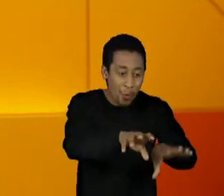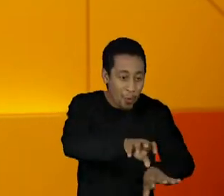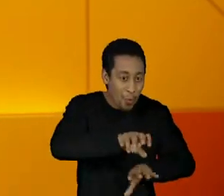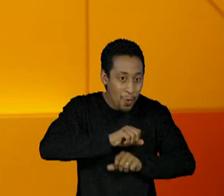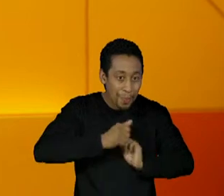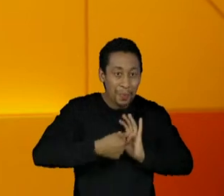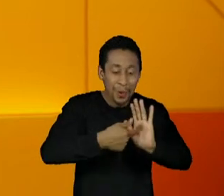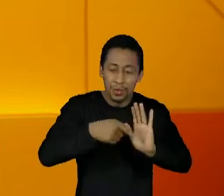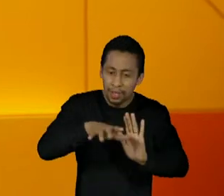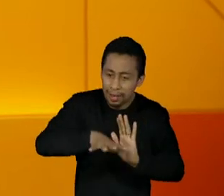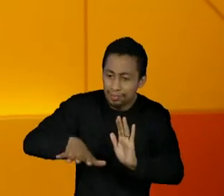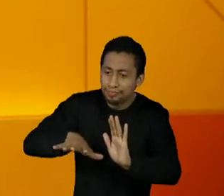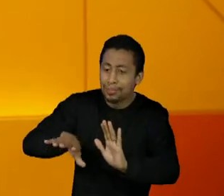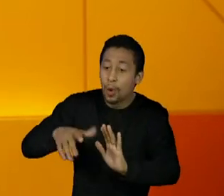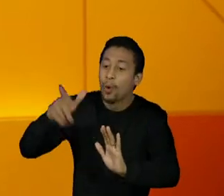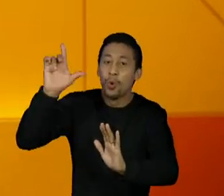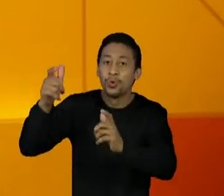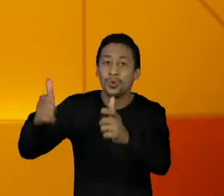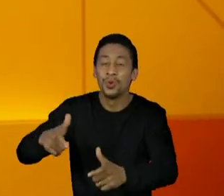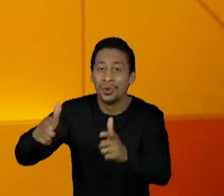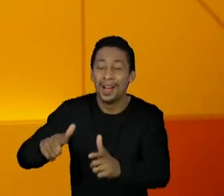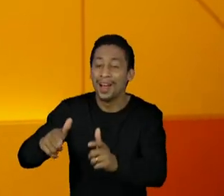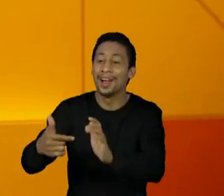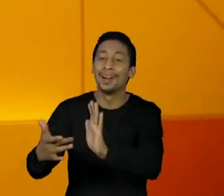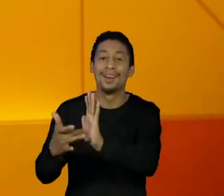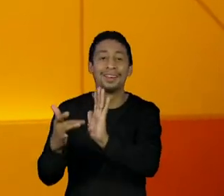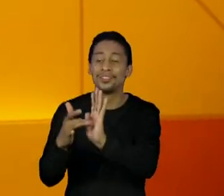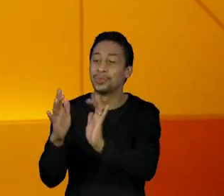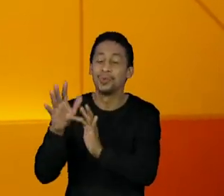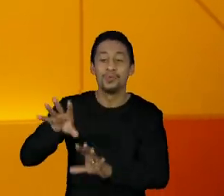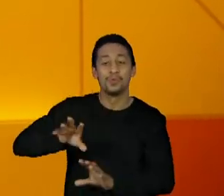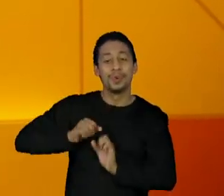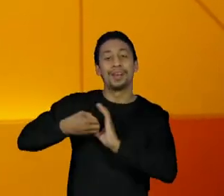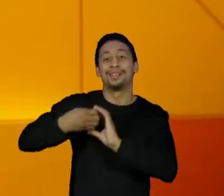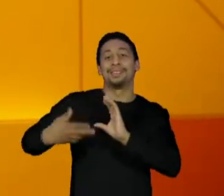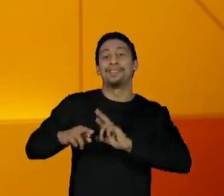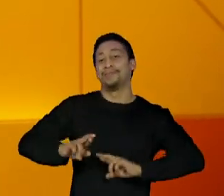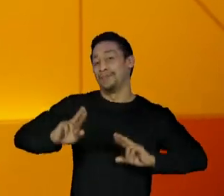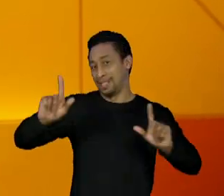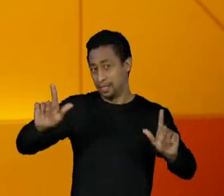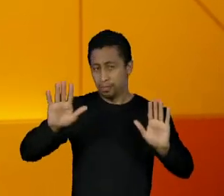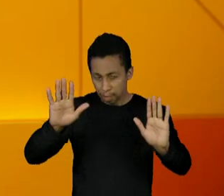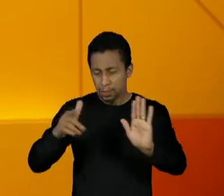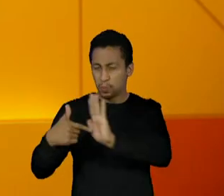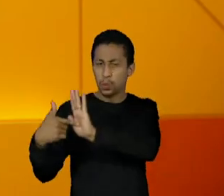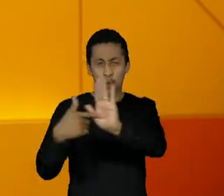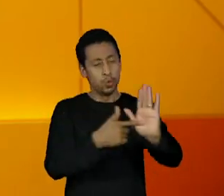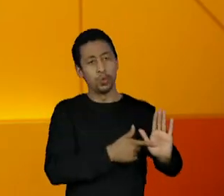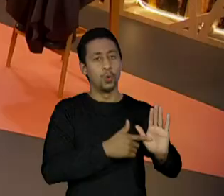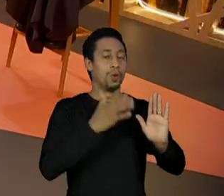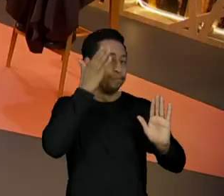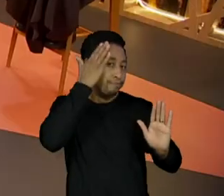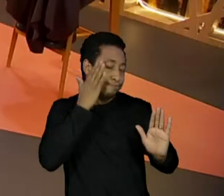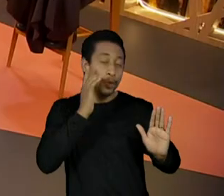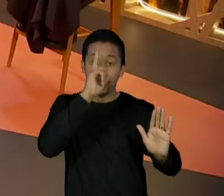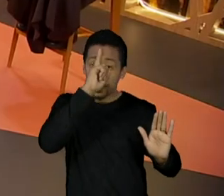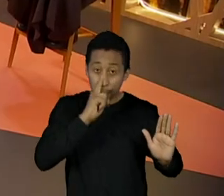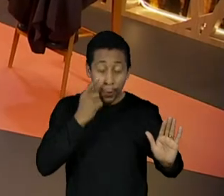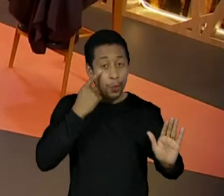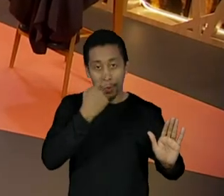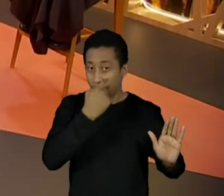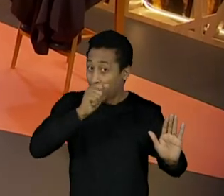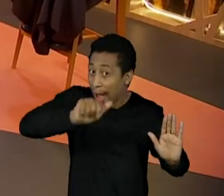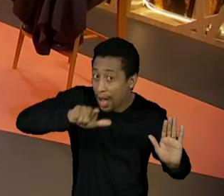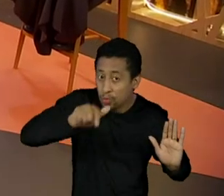representa. Mas esse Jesus Cristo loiro, dos olhos azuis, que foi colocado para a gente, que foi imposto para a gente, talvez seja